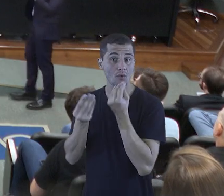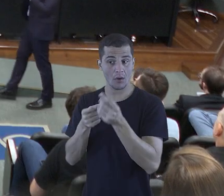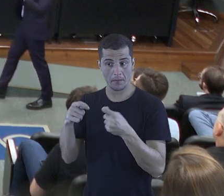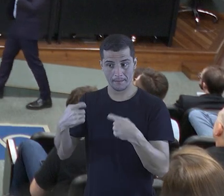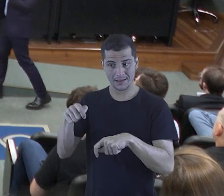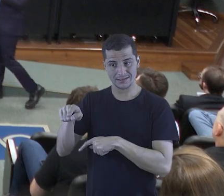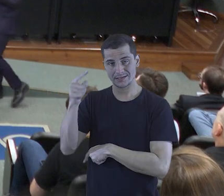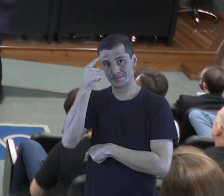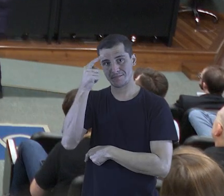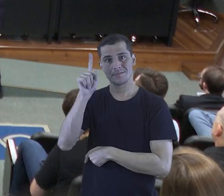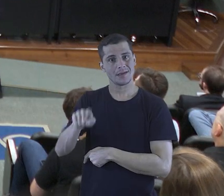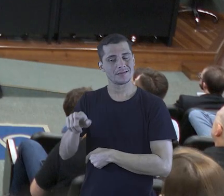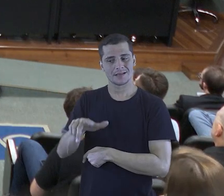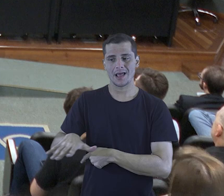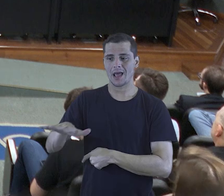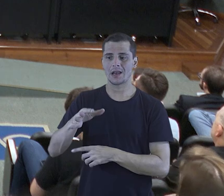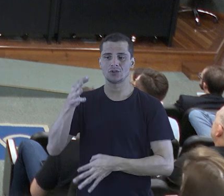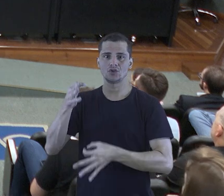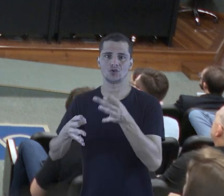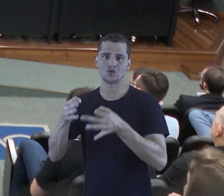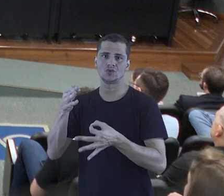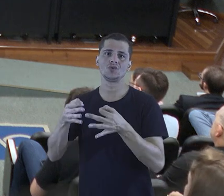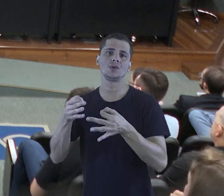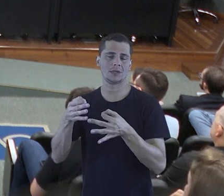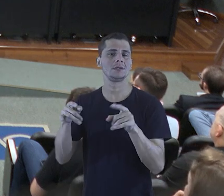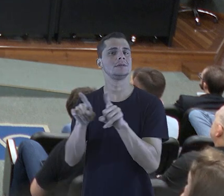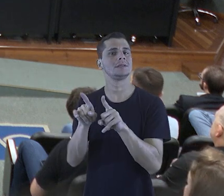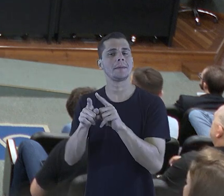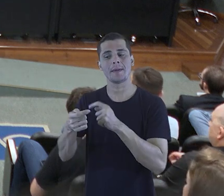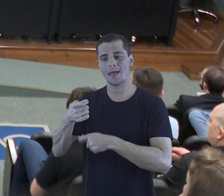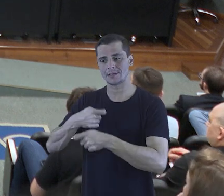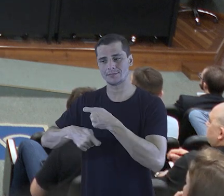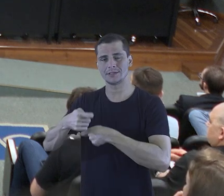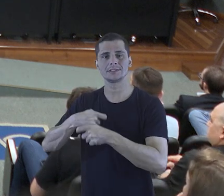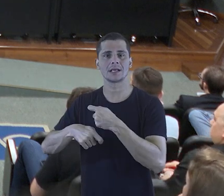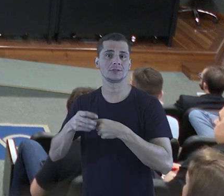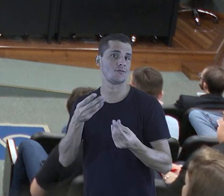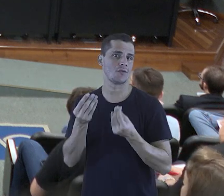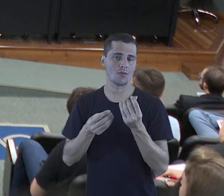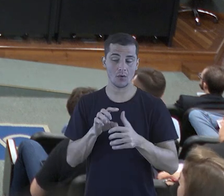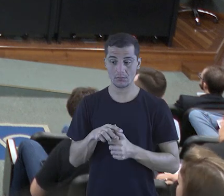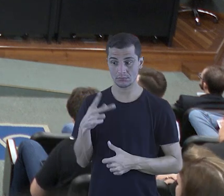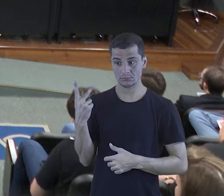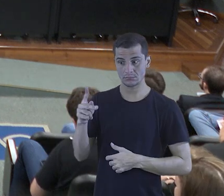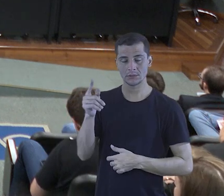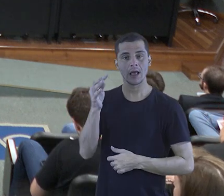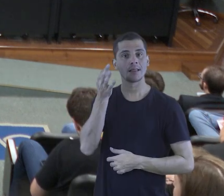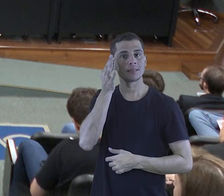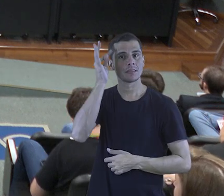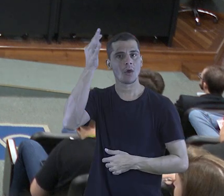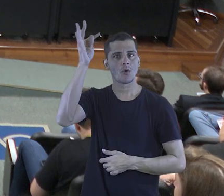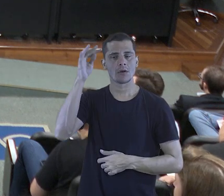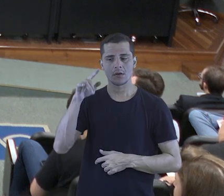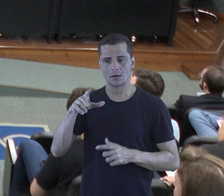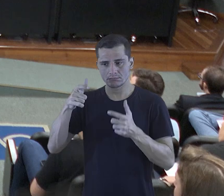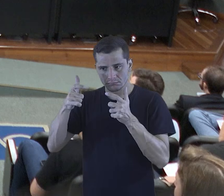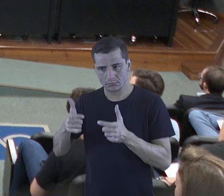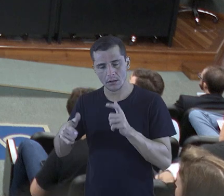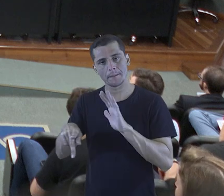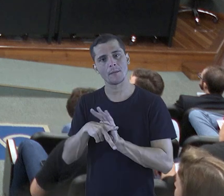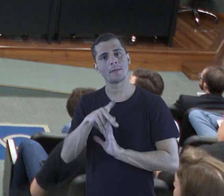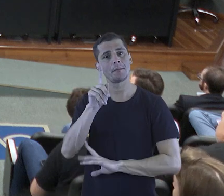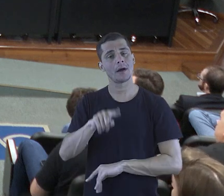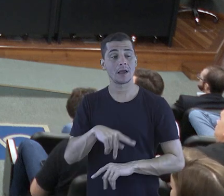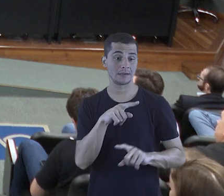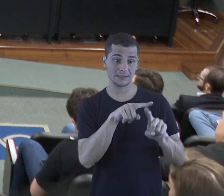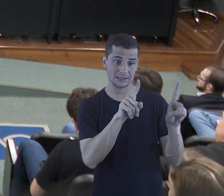coletadores de dados, pensar no regime jurídico-administrativo. Aplicação do